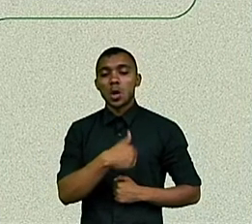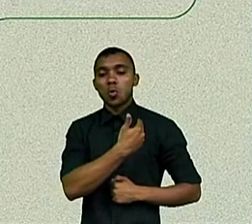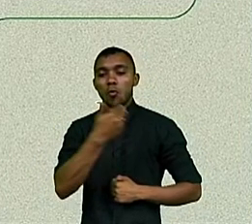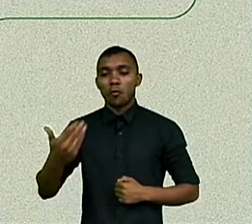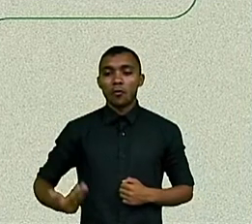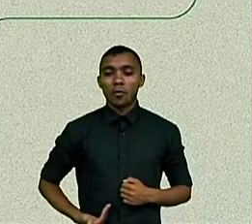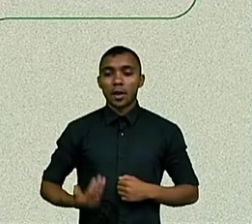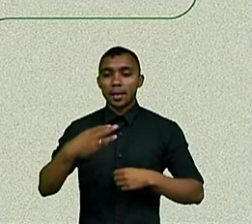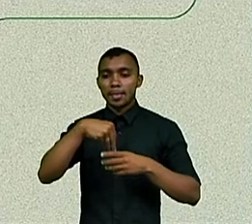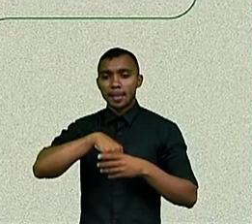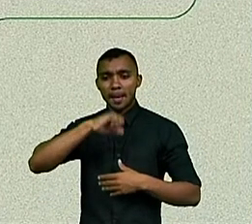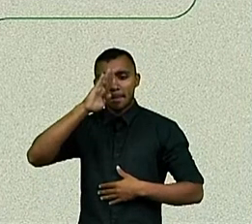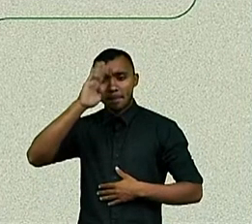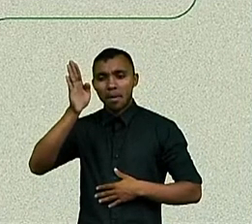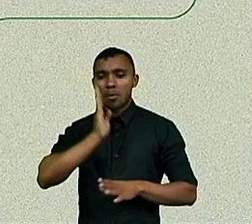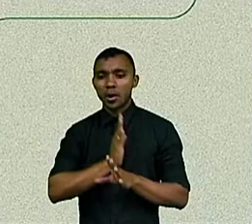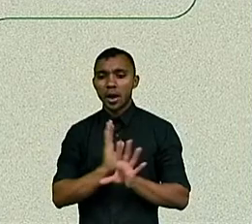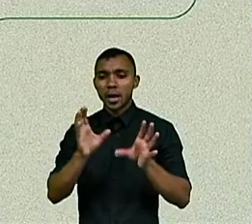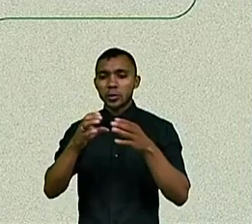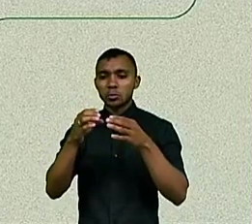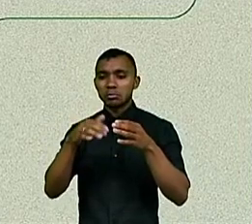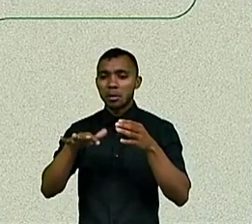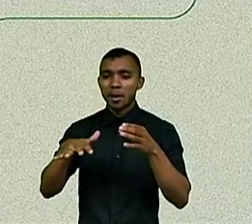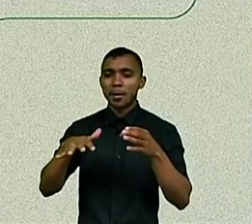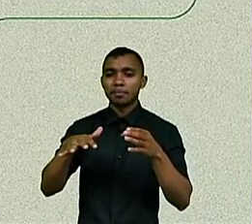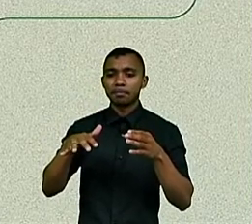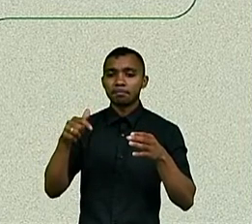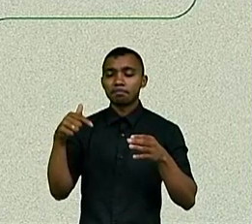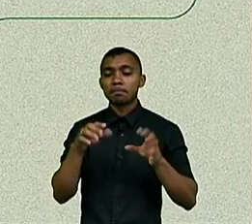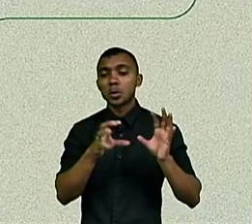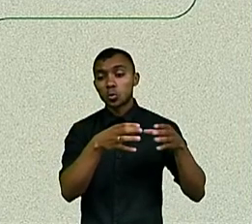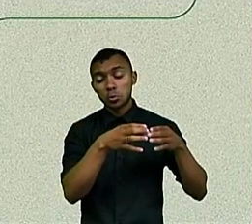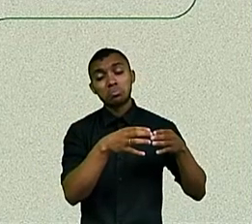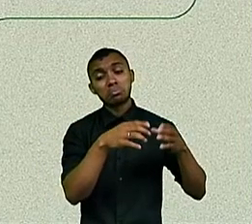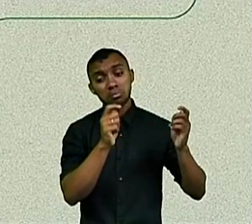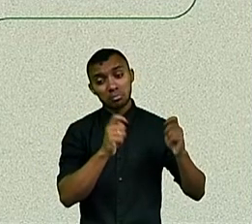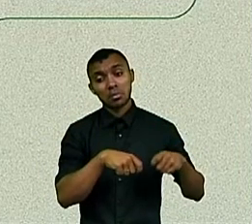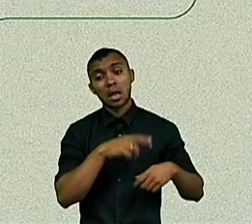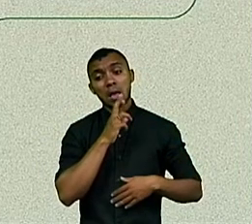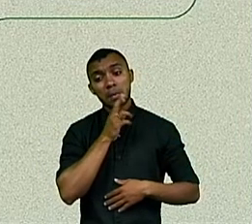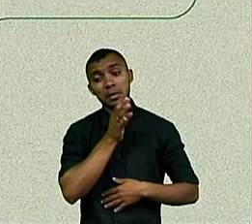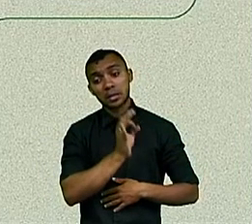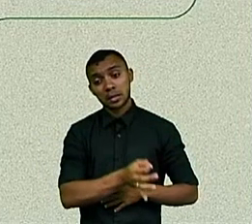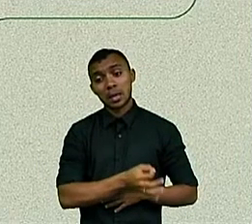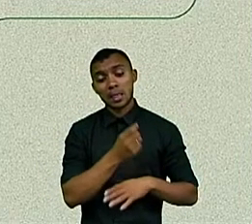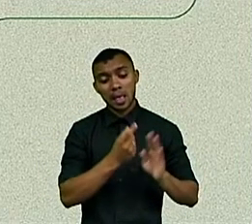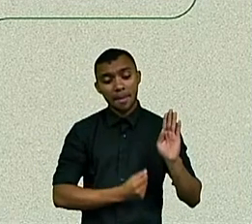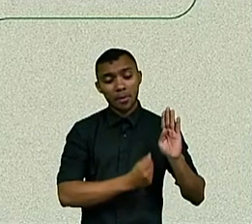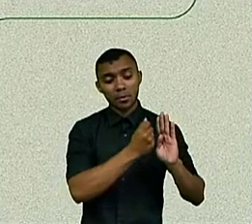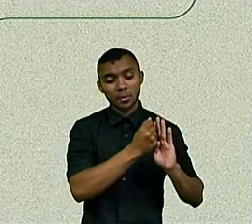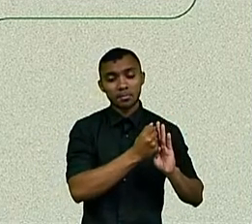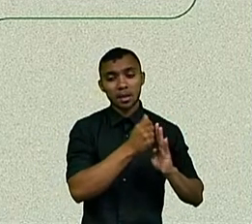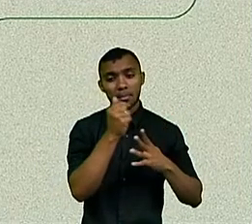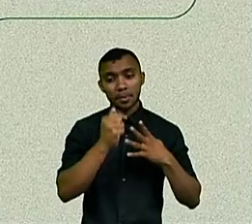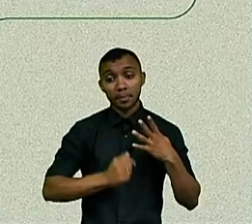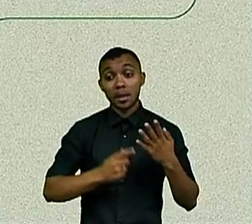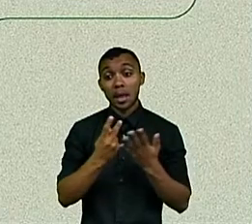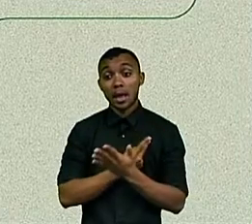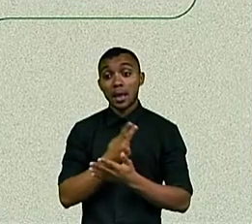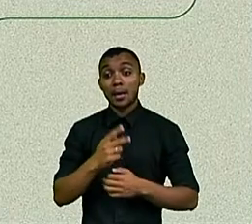das camadas médias o crescimento da camada média até que vai a burguesia mas o resto nem tá errado Vamos para o